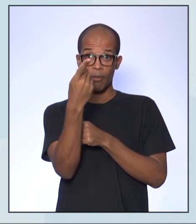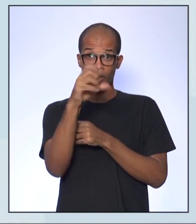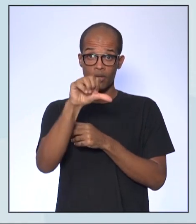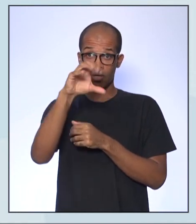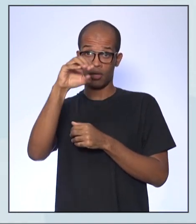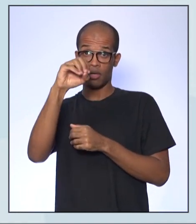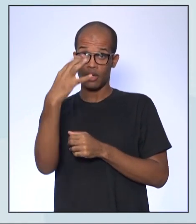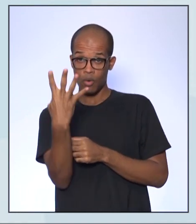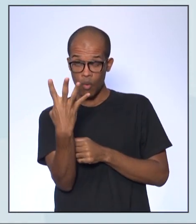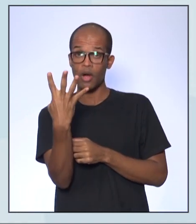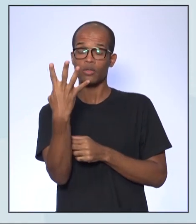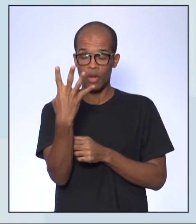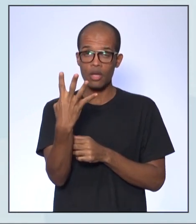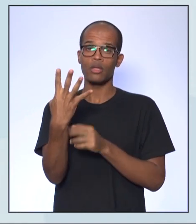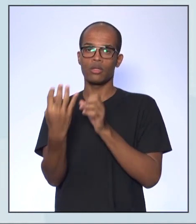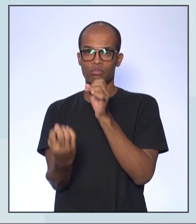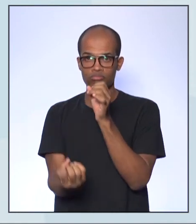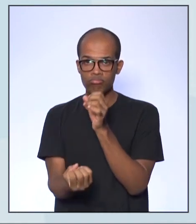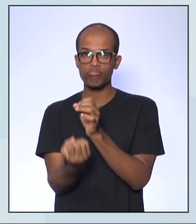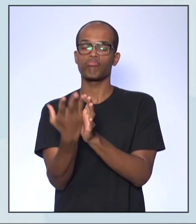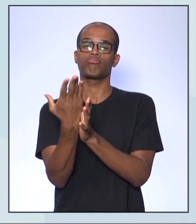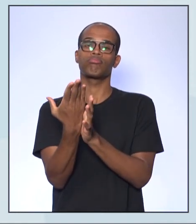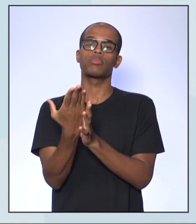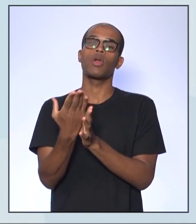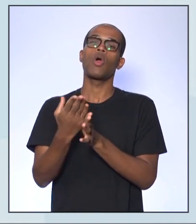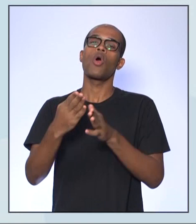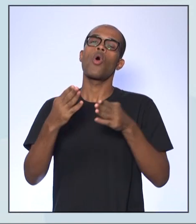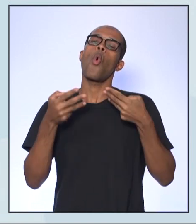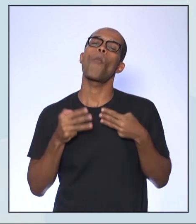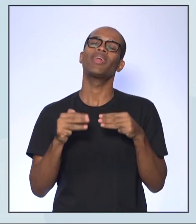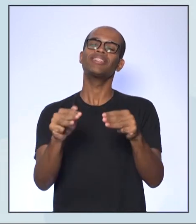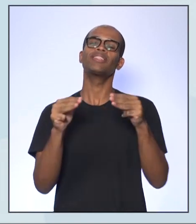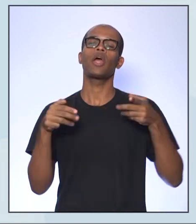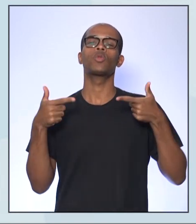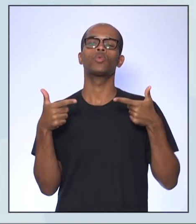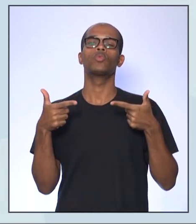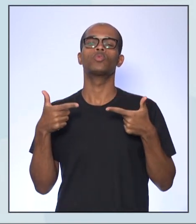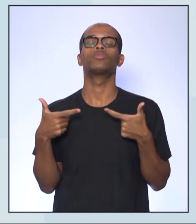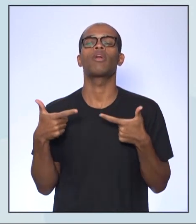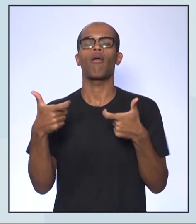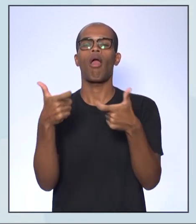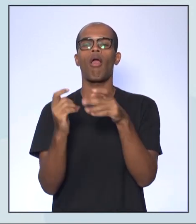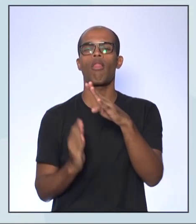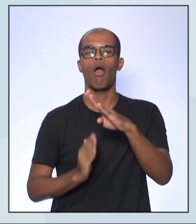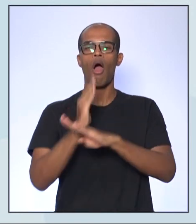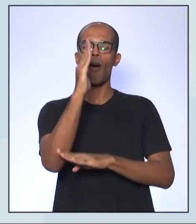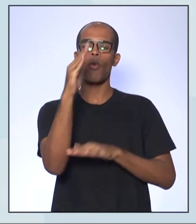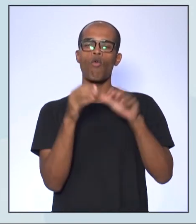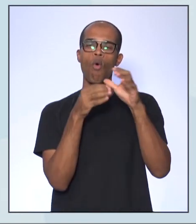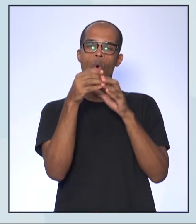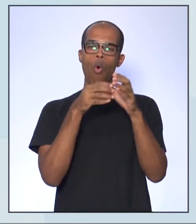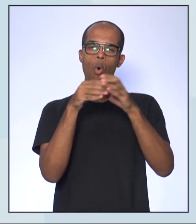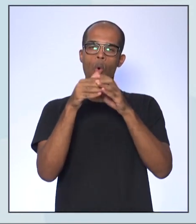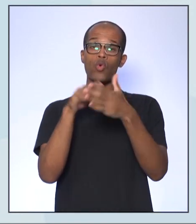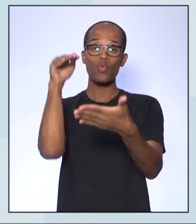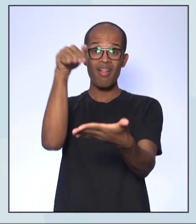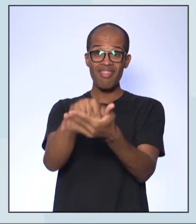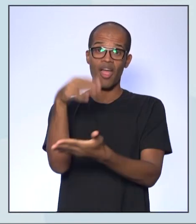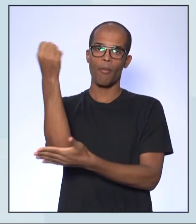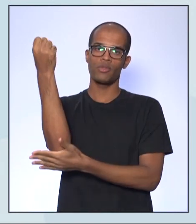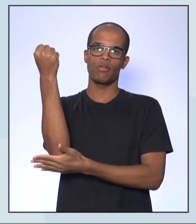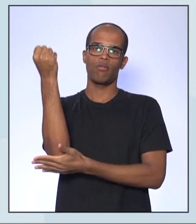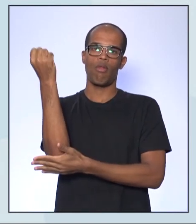ser escriturário do Ministério da Guerra, após ter sido aprovado em concurso, permanecendo na função até a